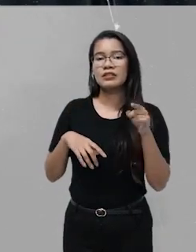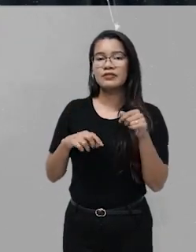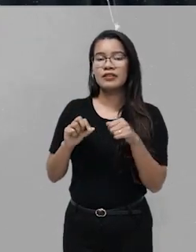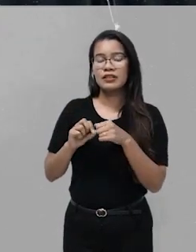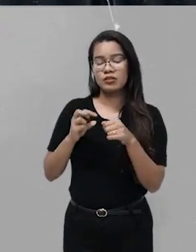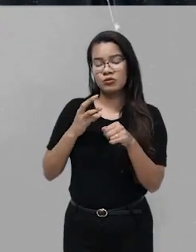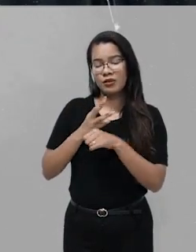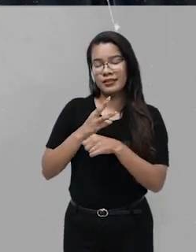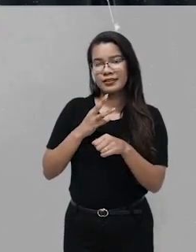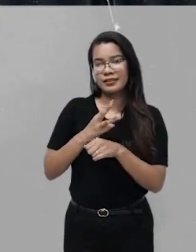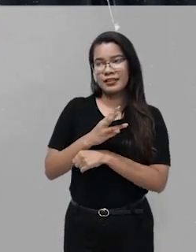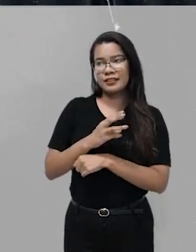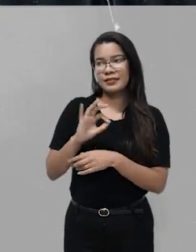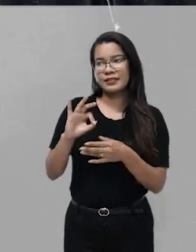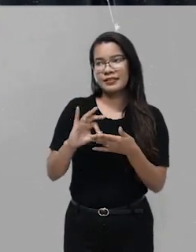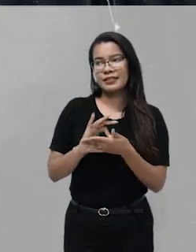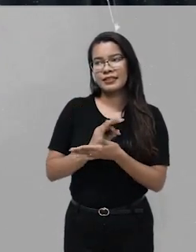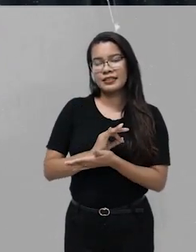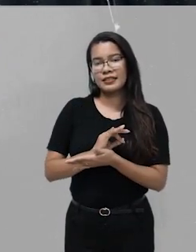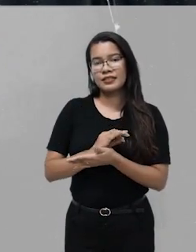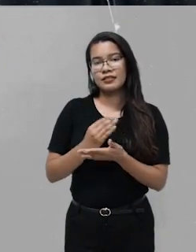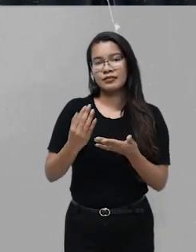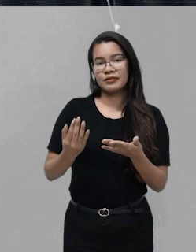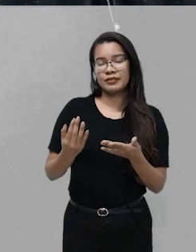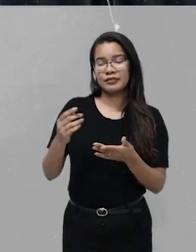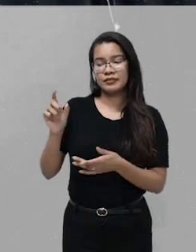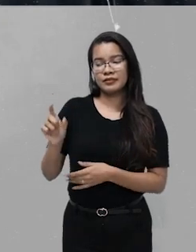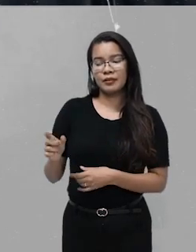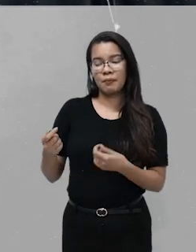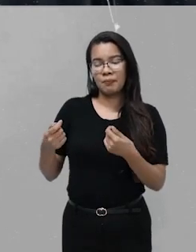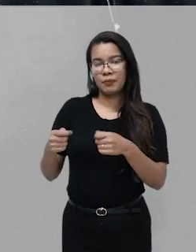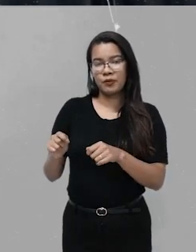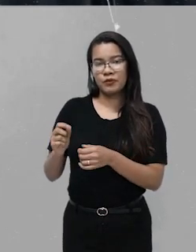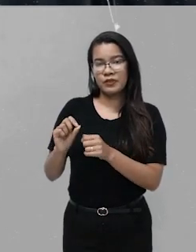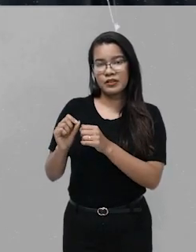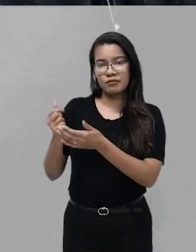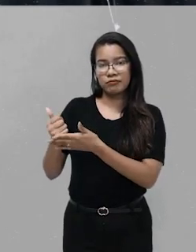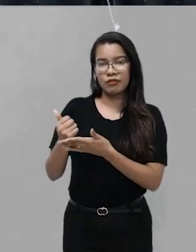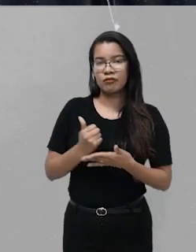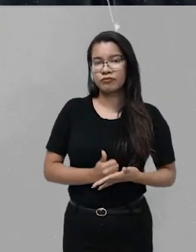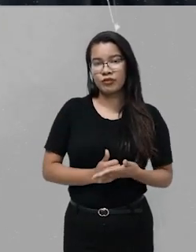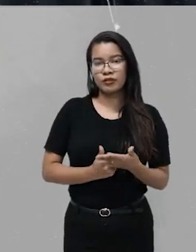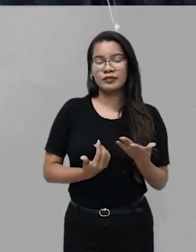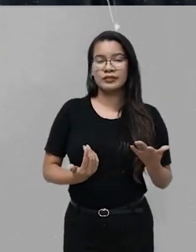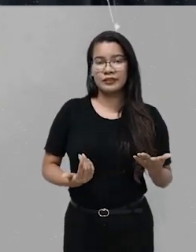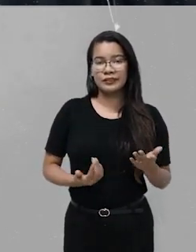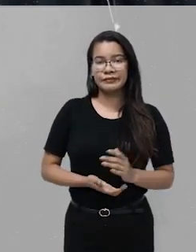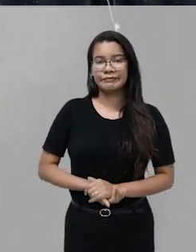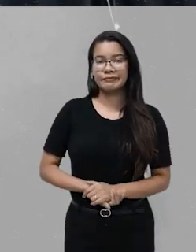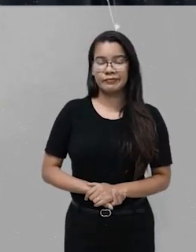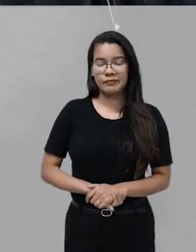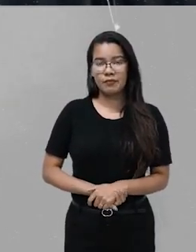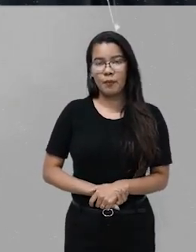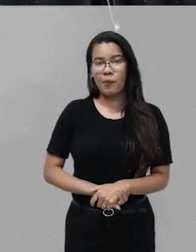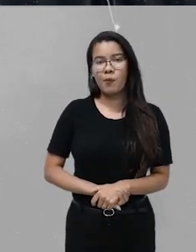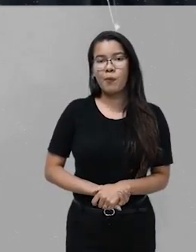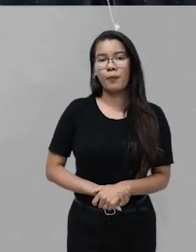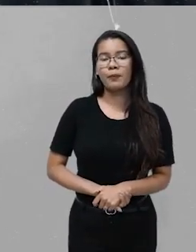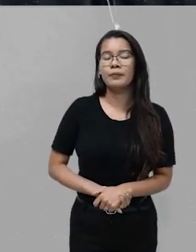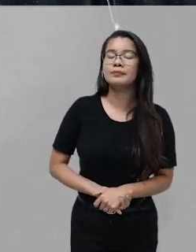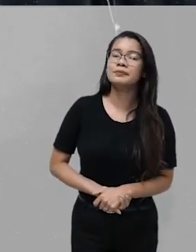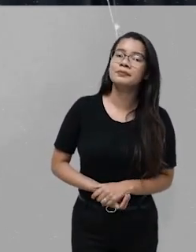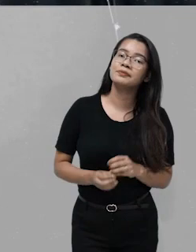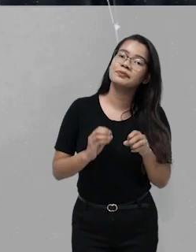no WhatsApp. Você escreve. Fulano, será que você poderia me fazer um favor? Tal coisa, tal coisa, tal coisa?